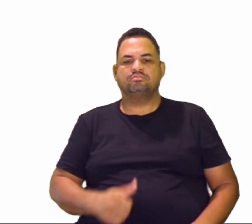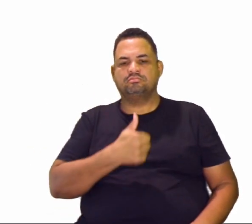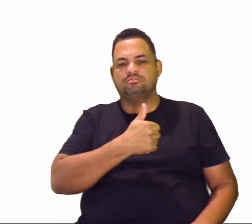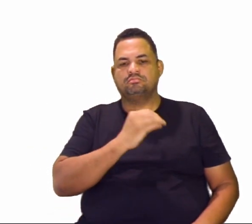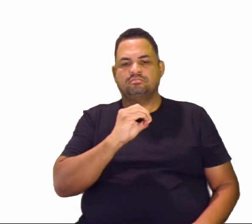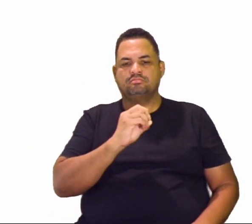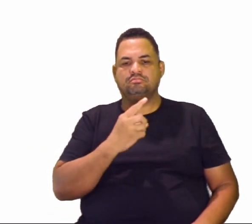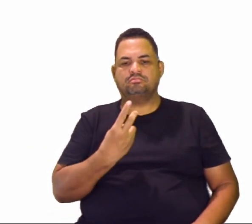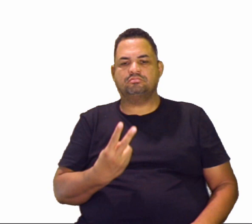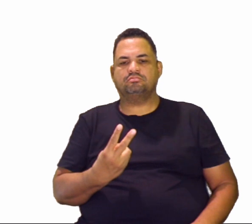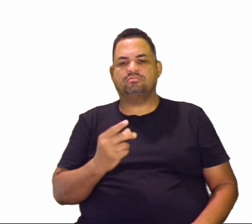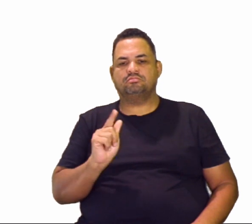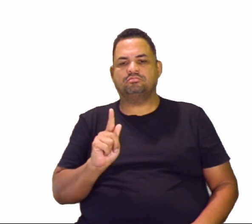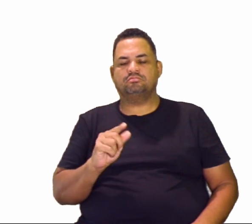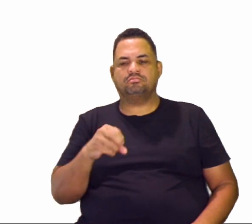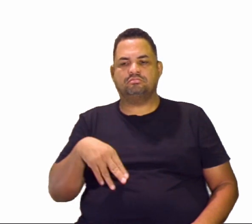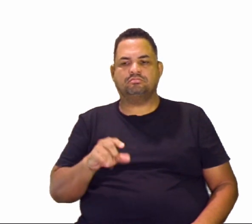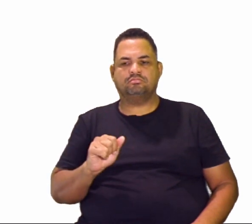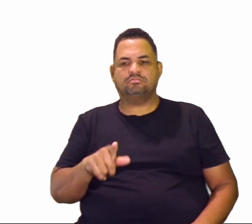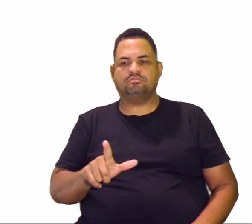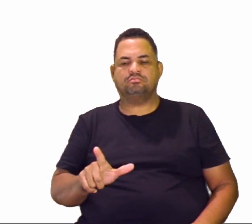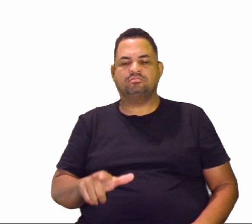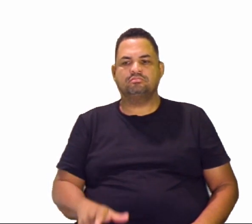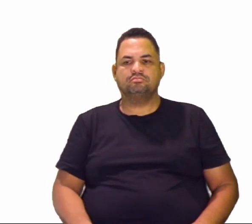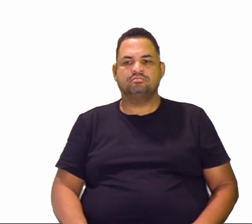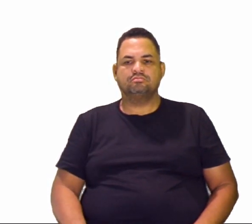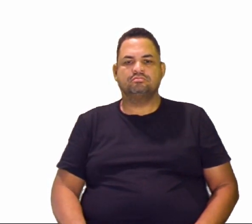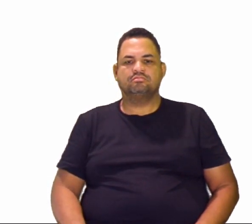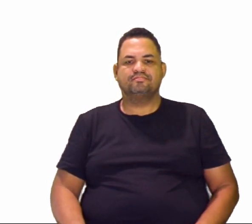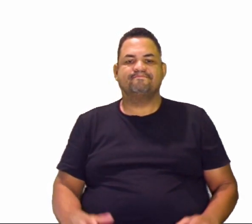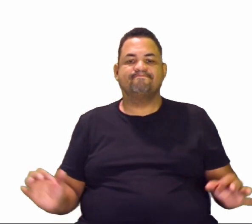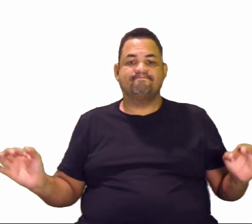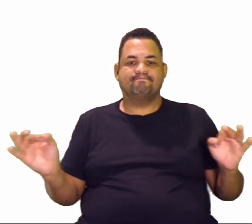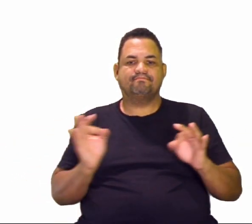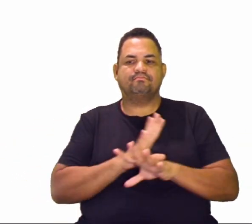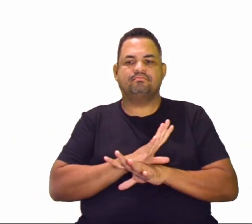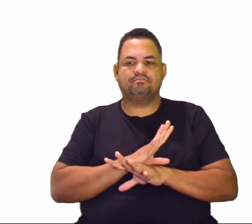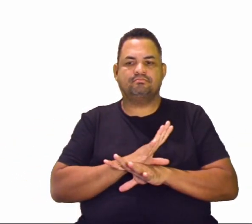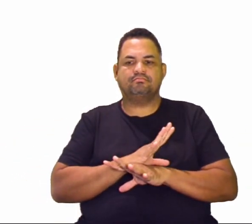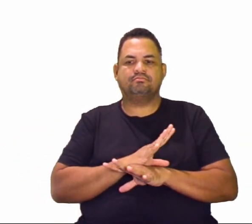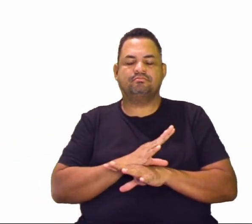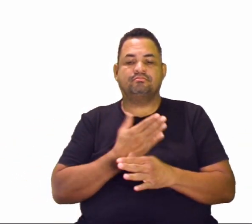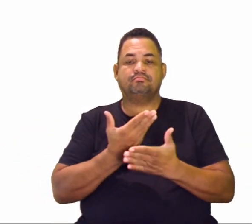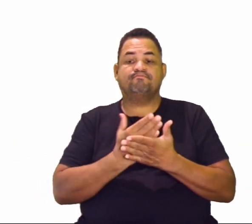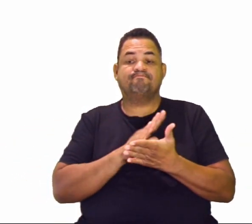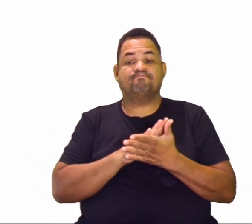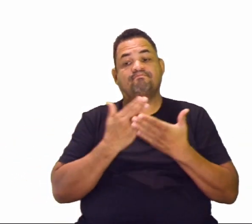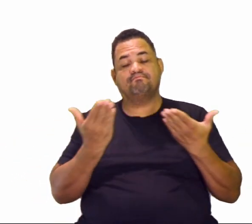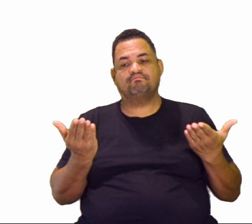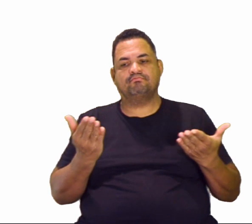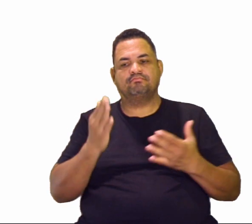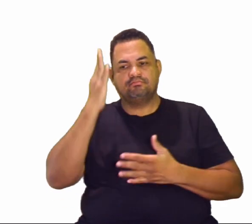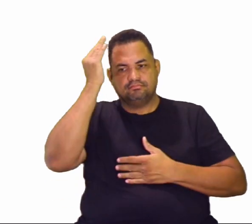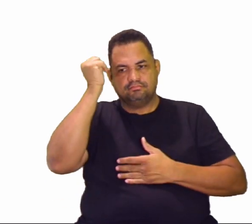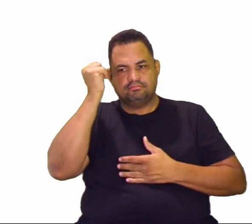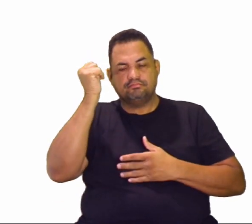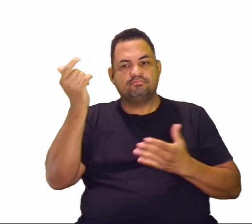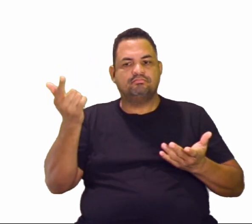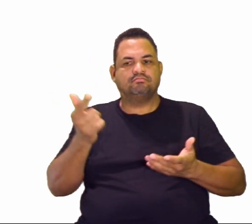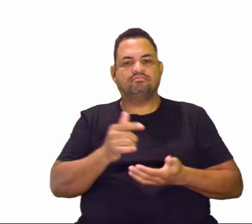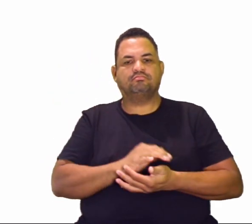é 102 gramas por mol. Conclusão, ou interpretando, sabemos